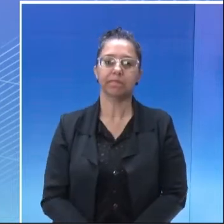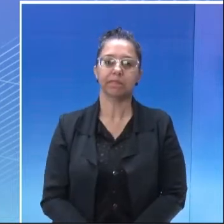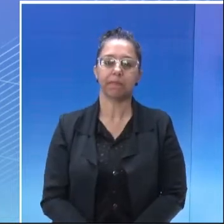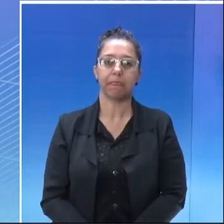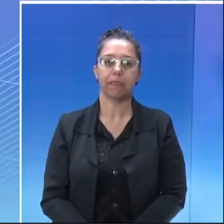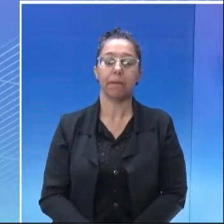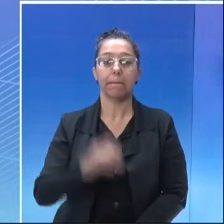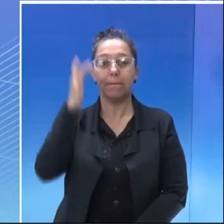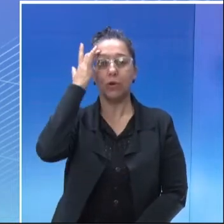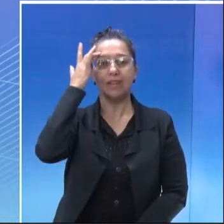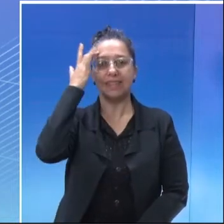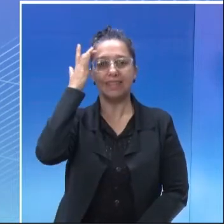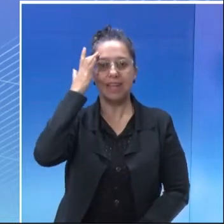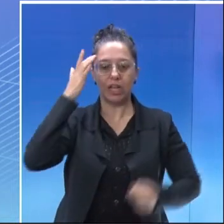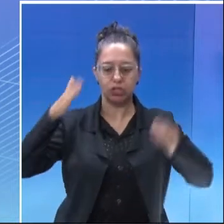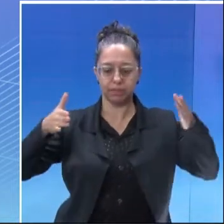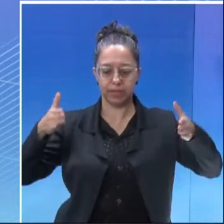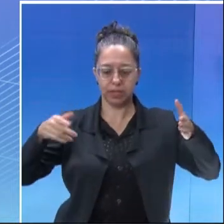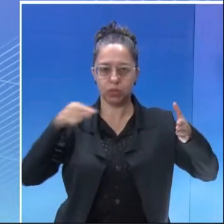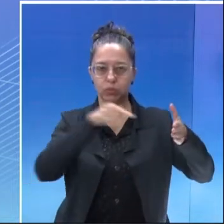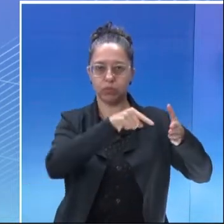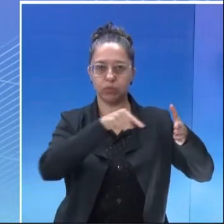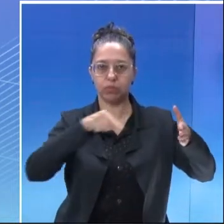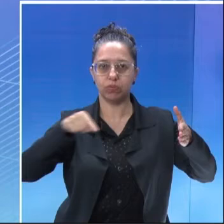modernidade é um período que tem